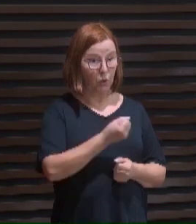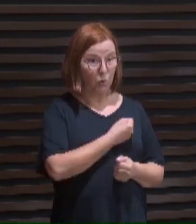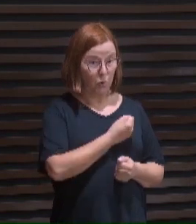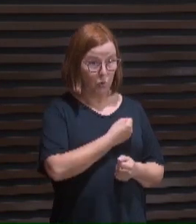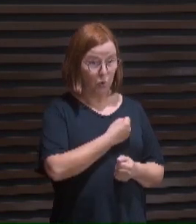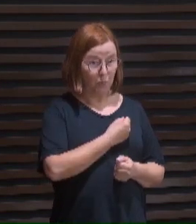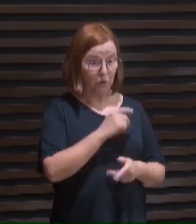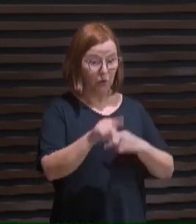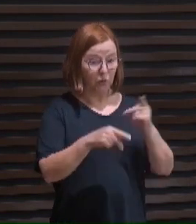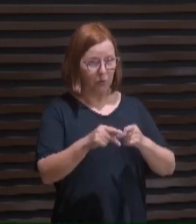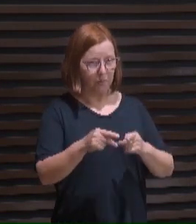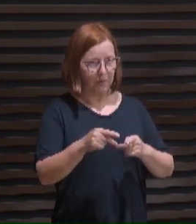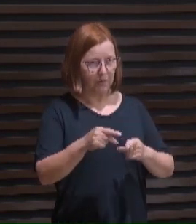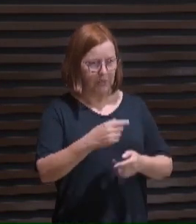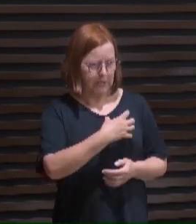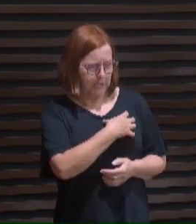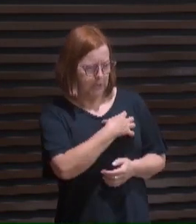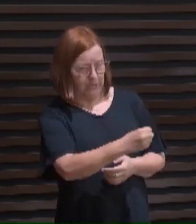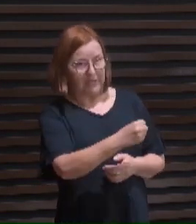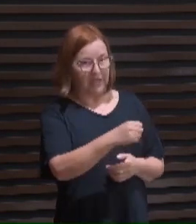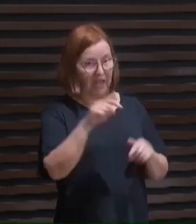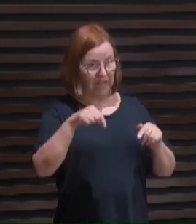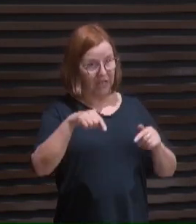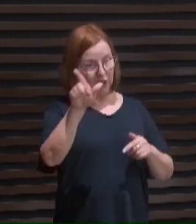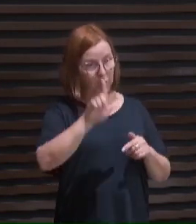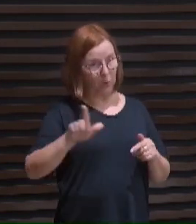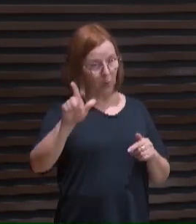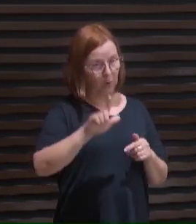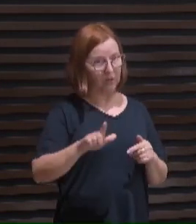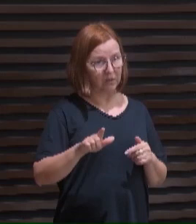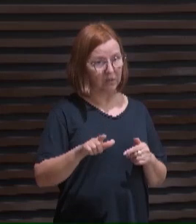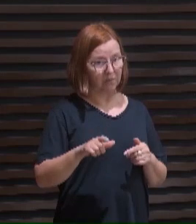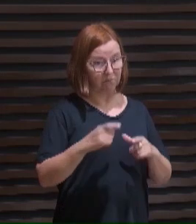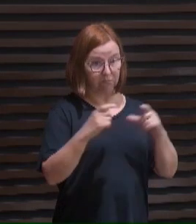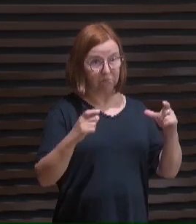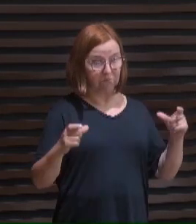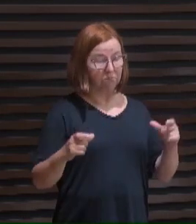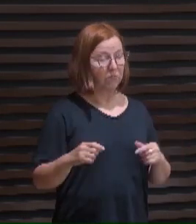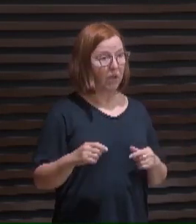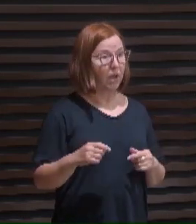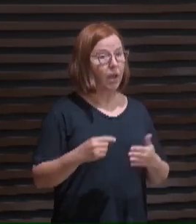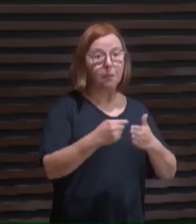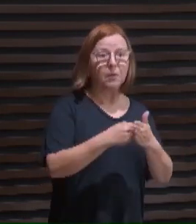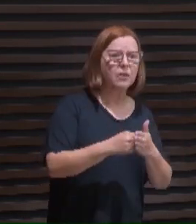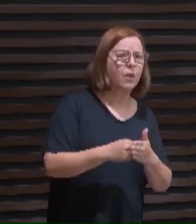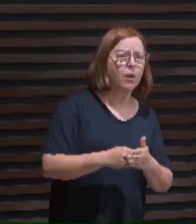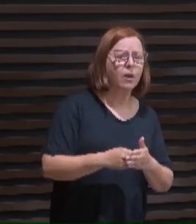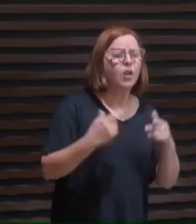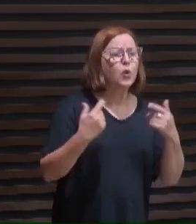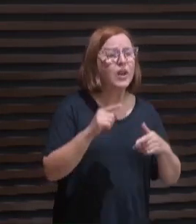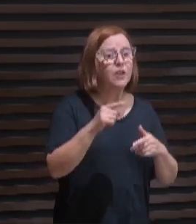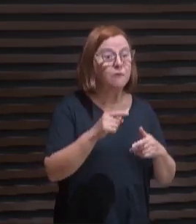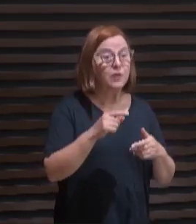Londrina, e uma pessoa que estava me ouvindo disse: onde você achou este relatório,